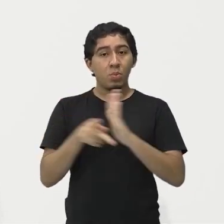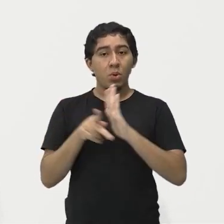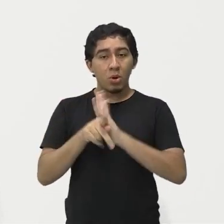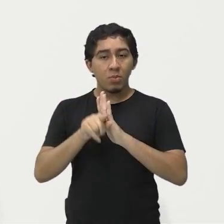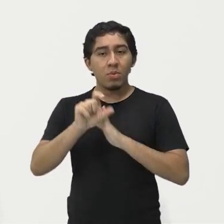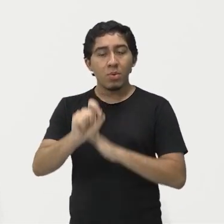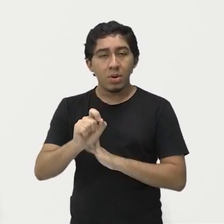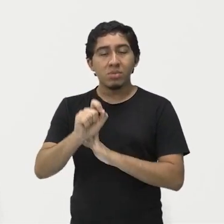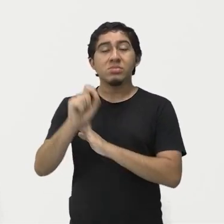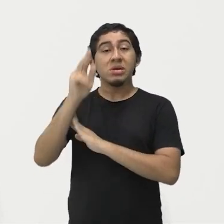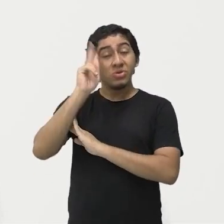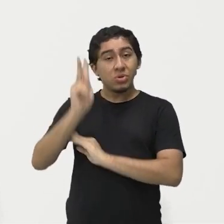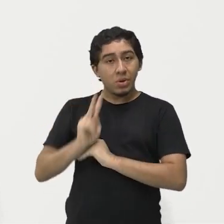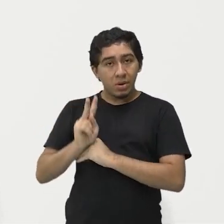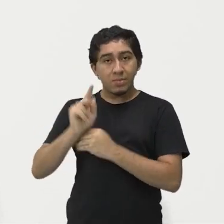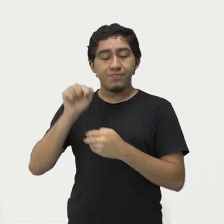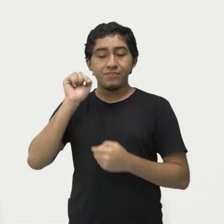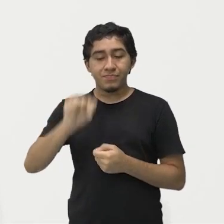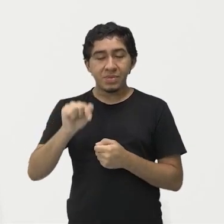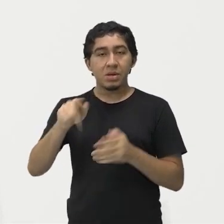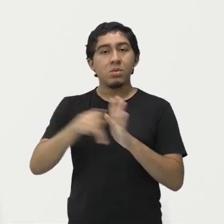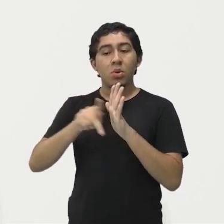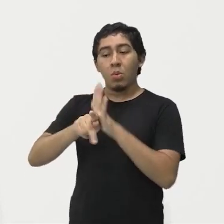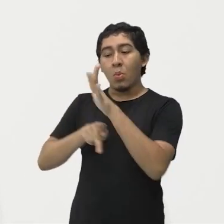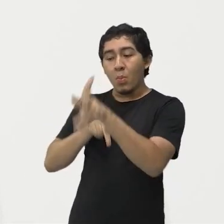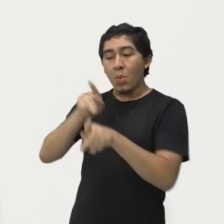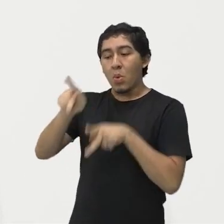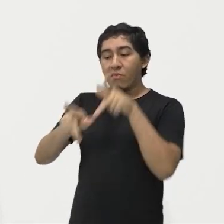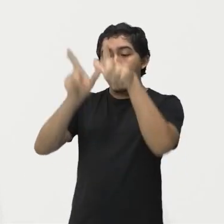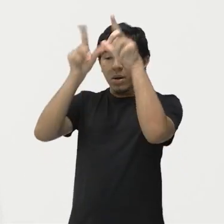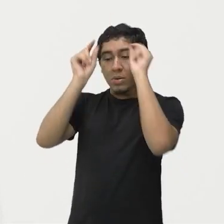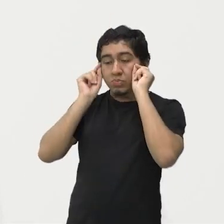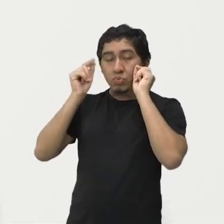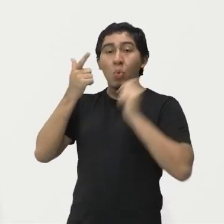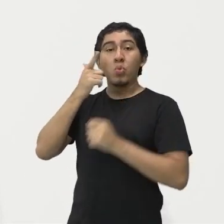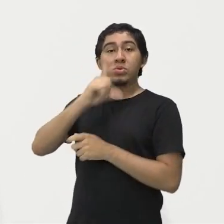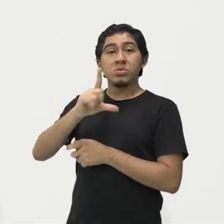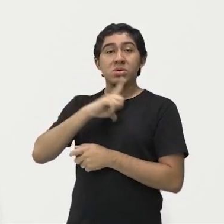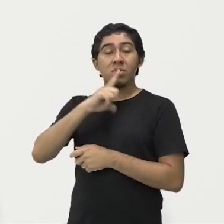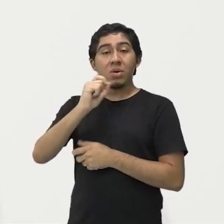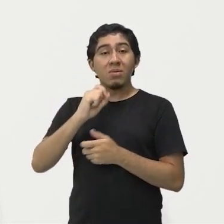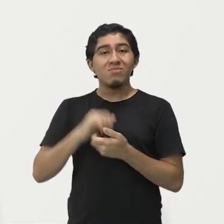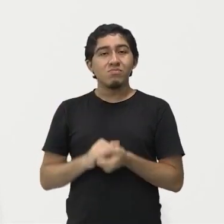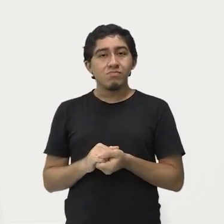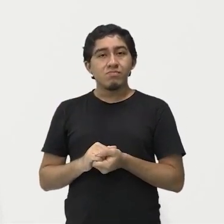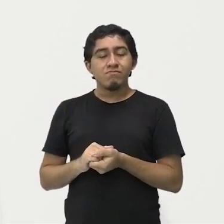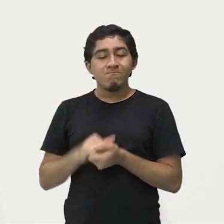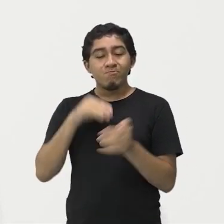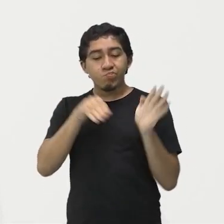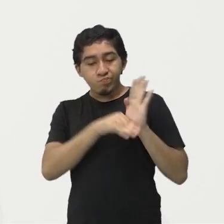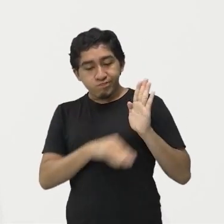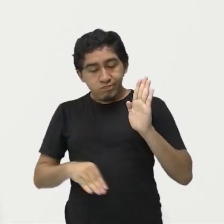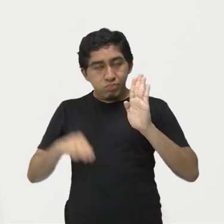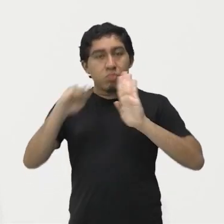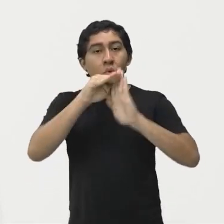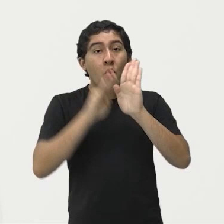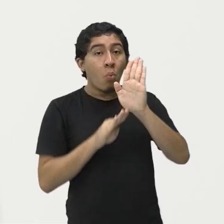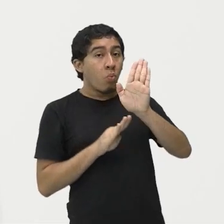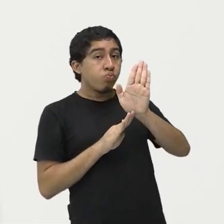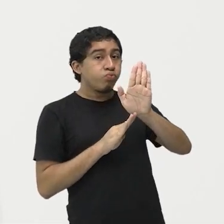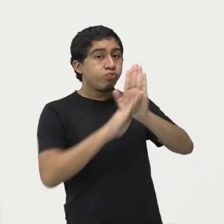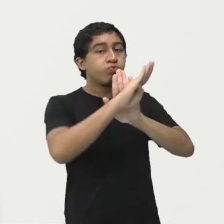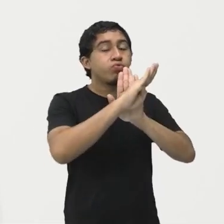civilização grega conseguiu alcançar o ponto mais alto do seu desenvolvimento econômico-cultural, tendo como